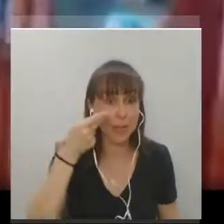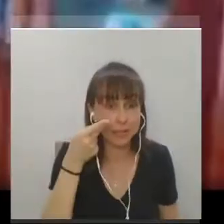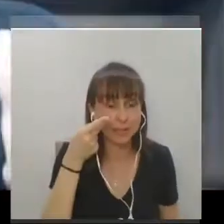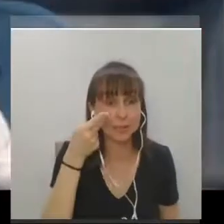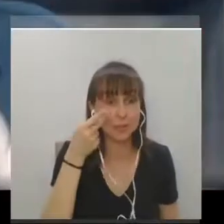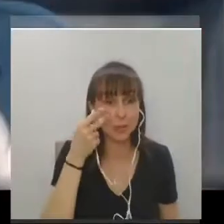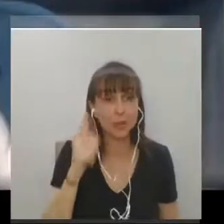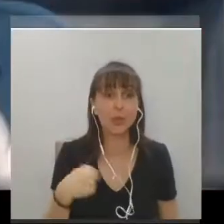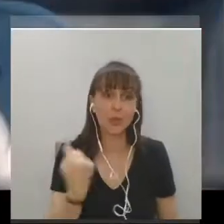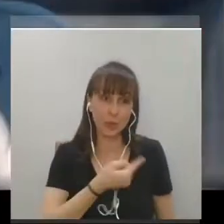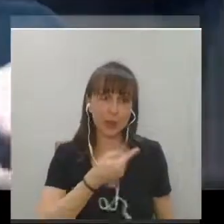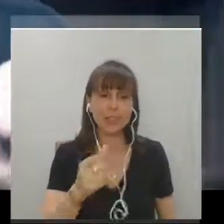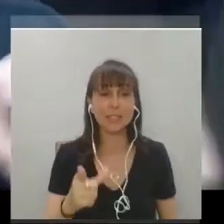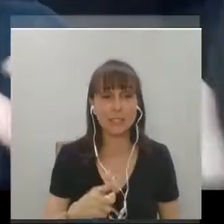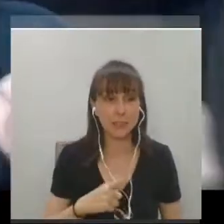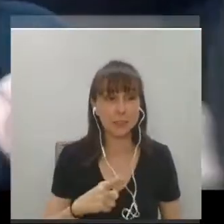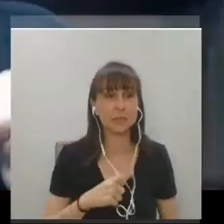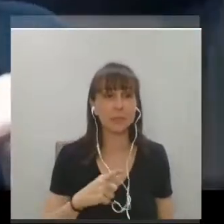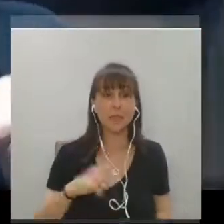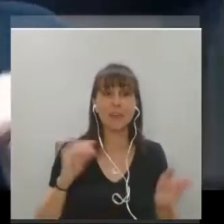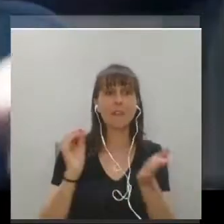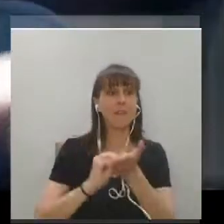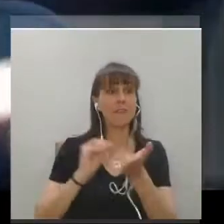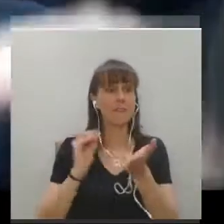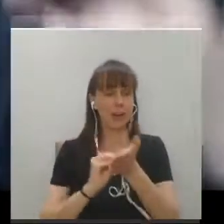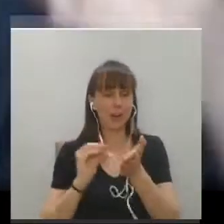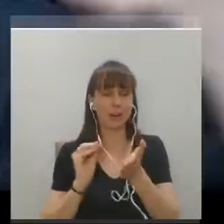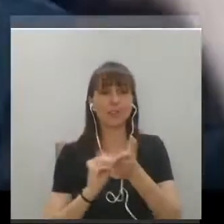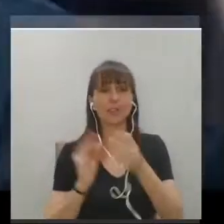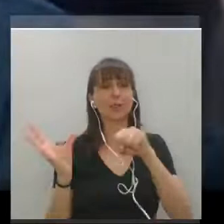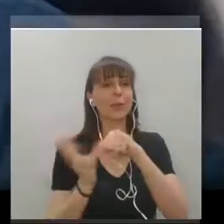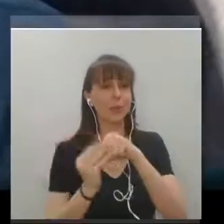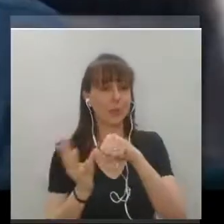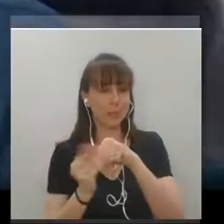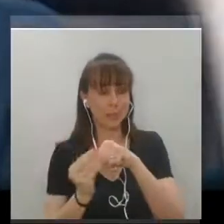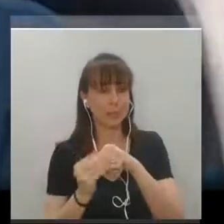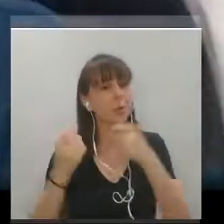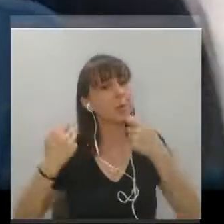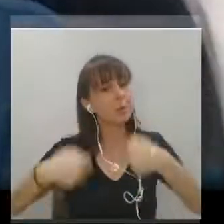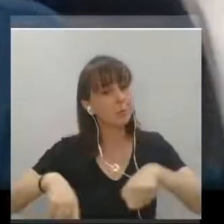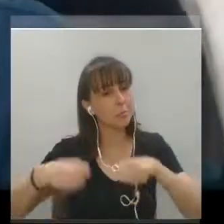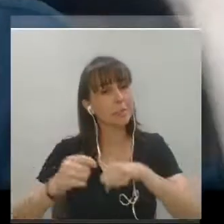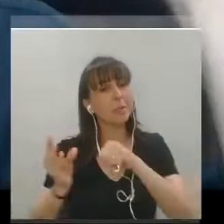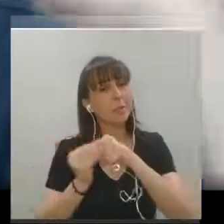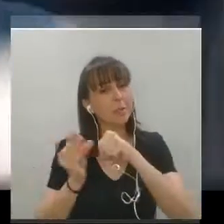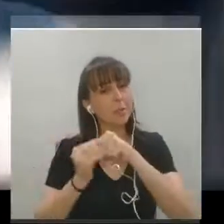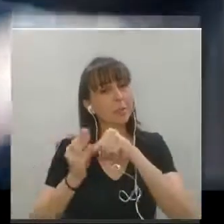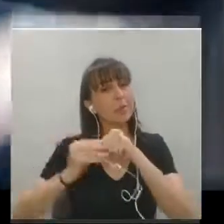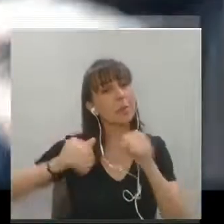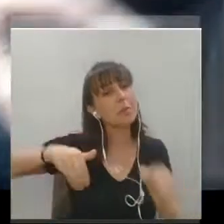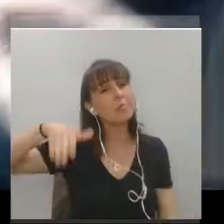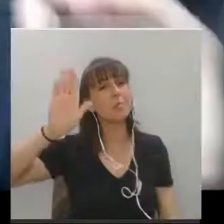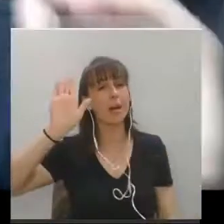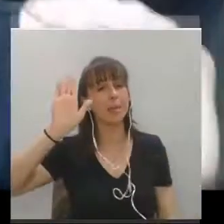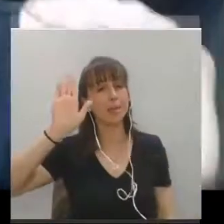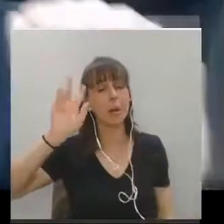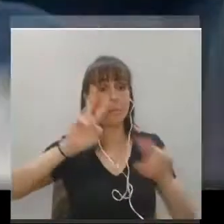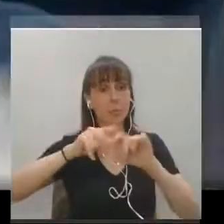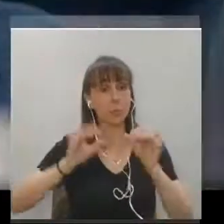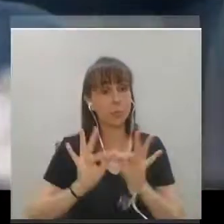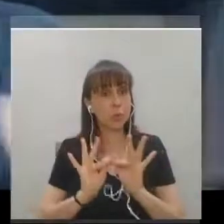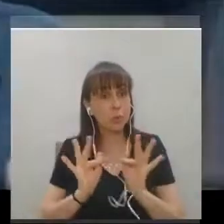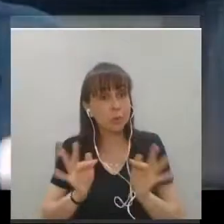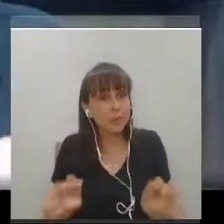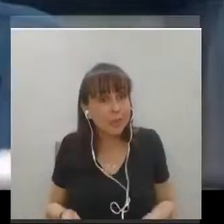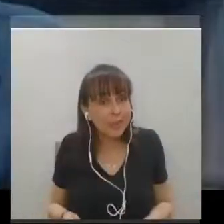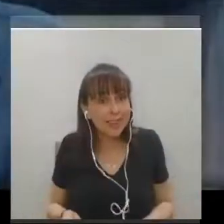temos uma falta de conhecimento, que nós precisamos alcançar um conhecimento mais alto. Então, essa humildade intelectual